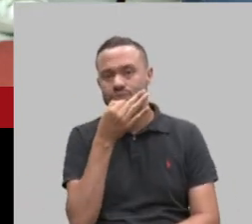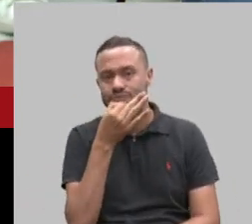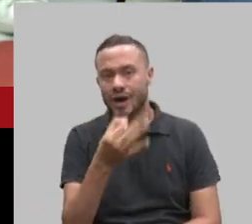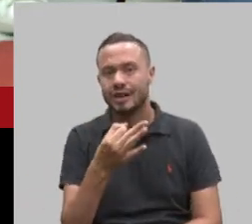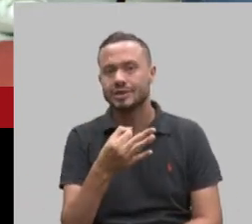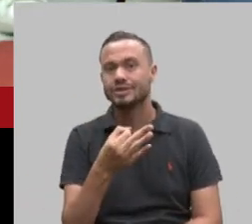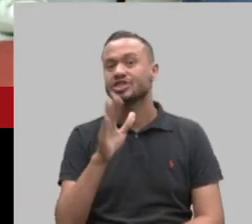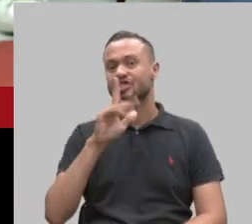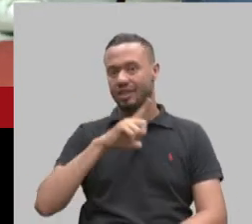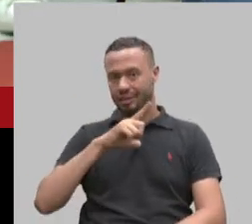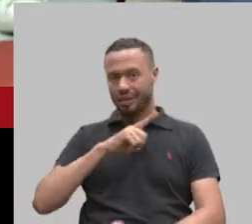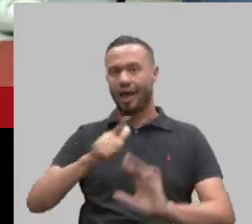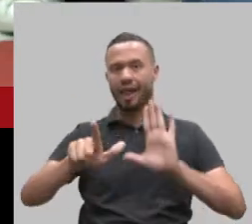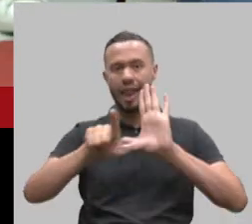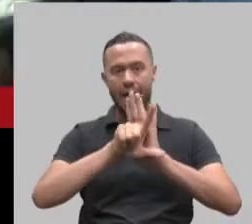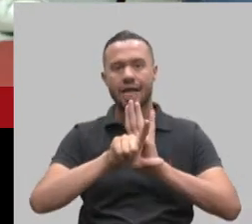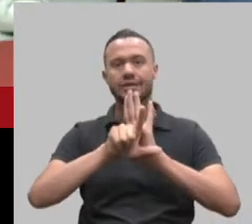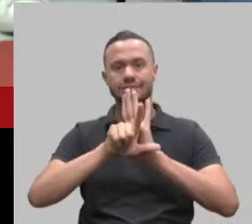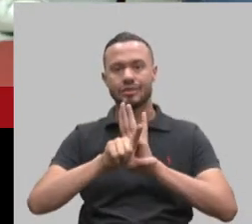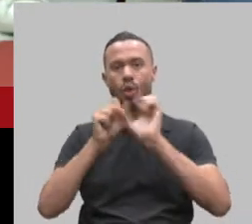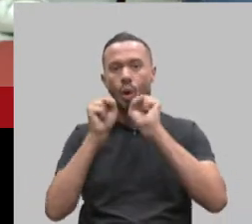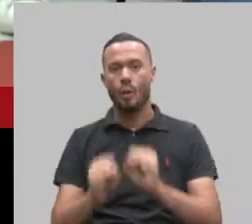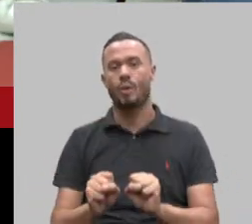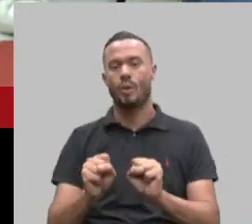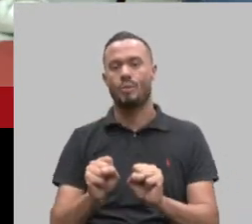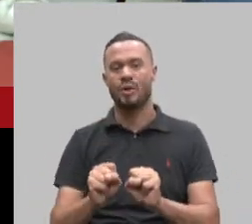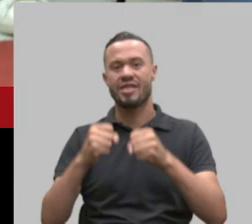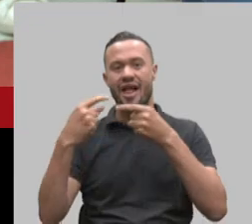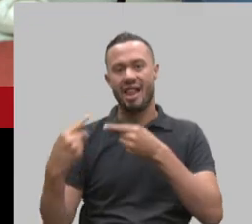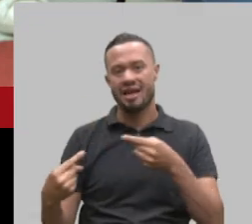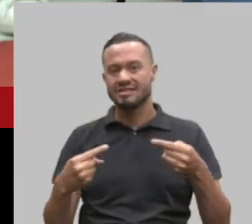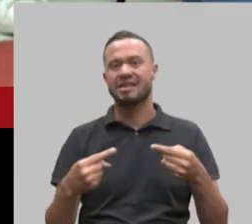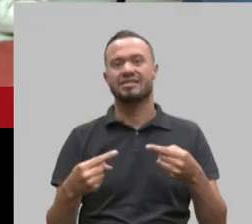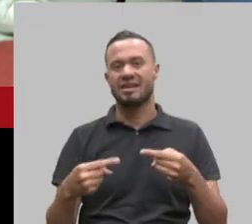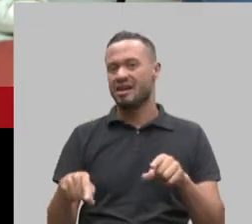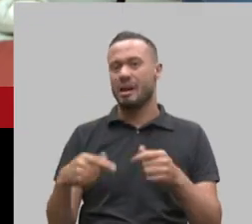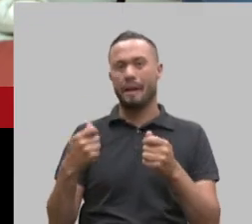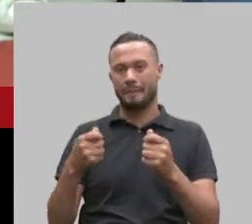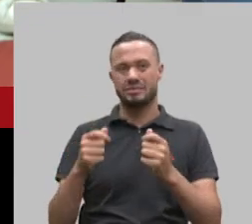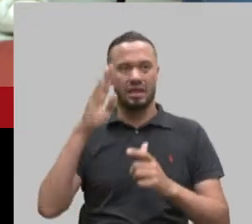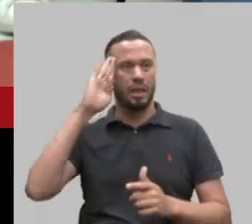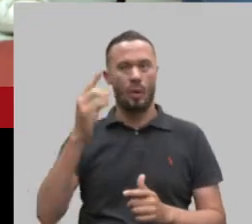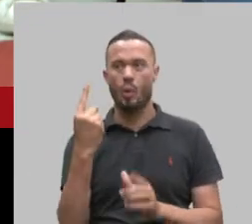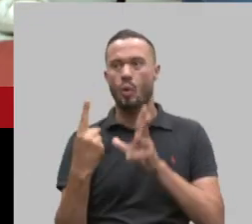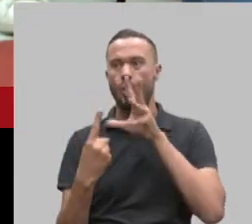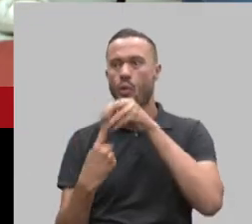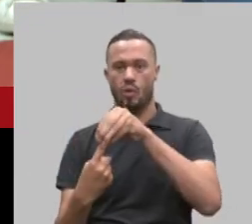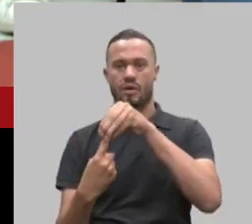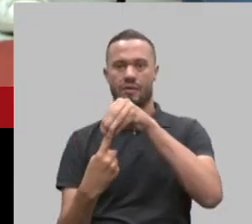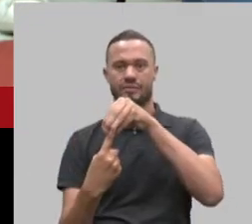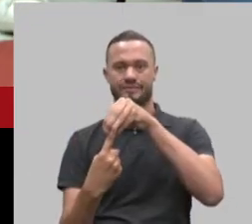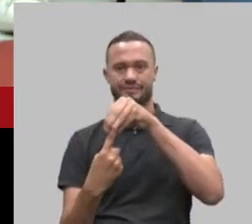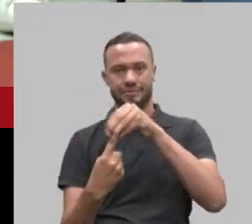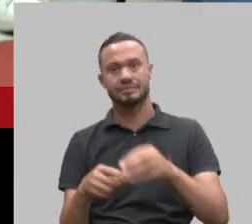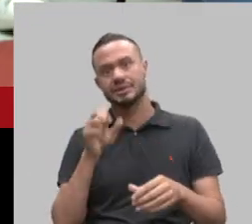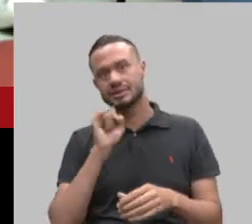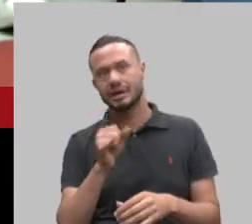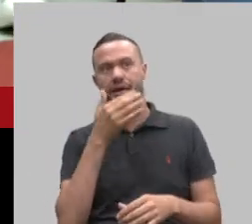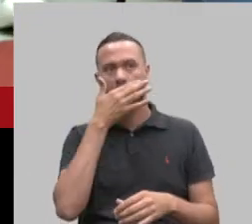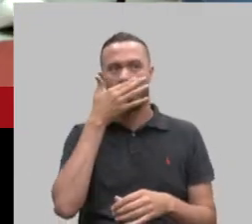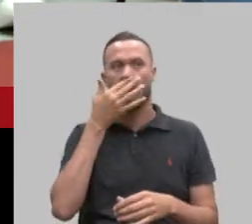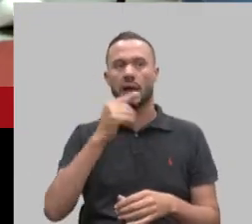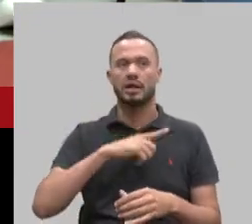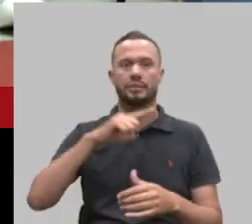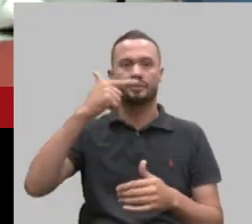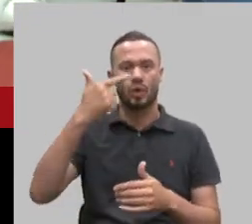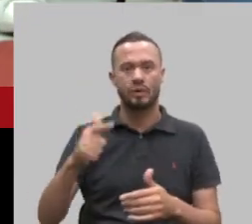e já é de dever do Poder Legislativo eu acho que não devemos priorizar se caso ocorra ainda assim essa falta de Equidade nas escolas